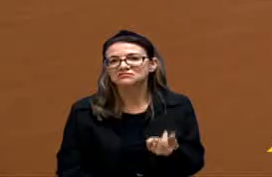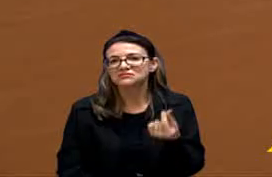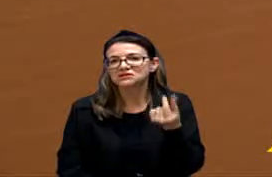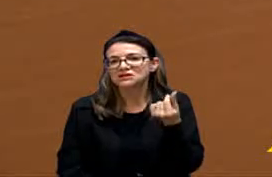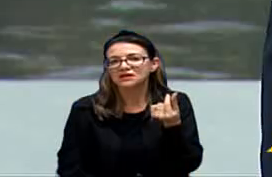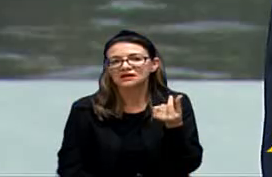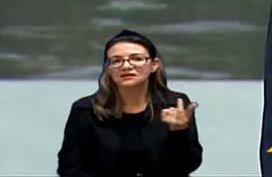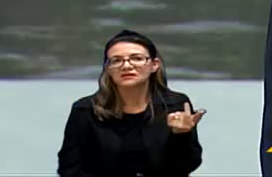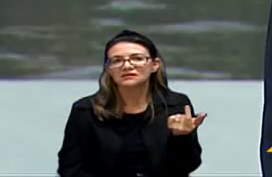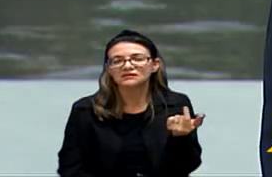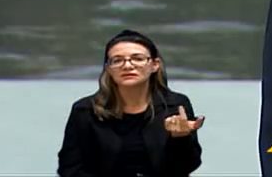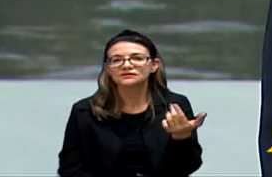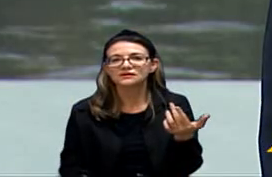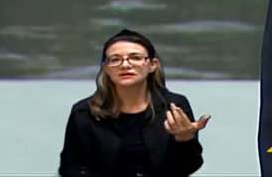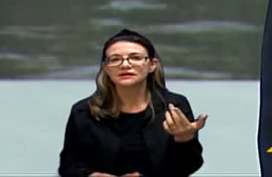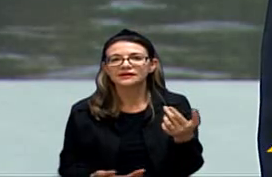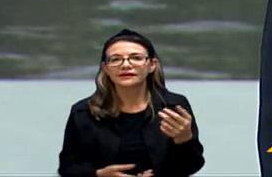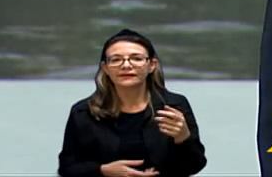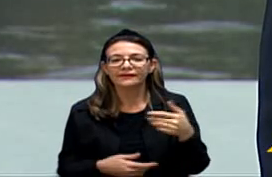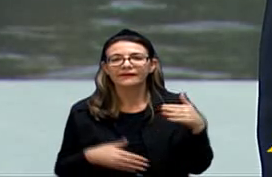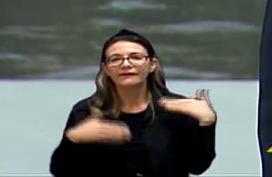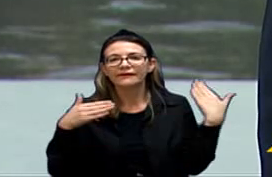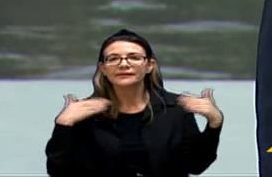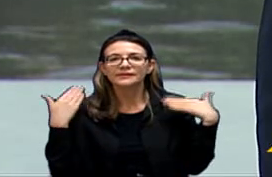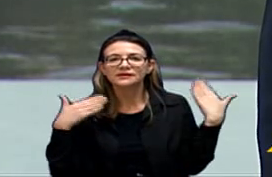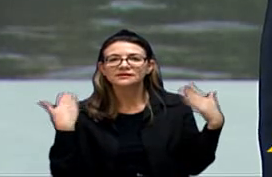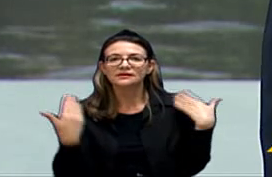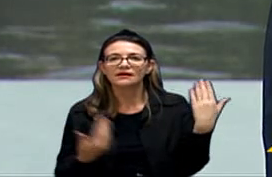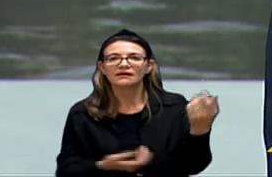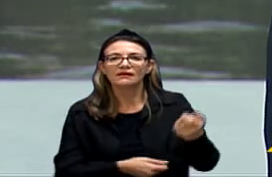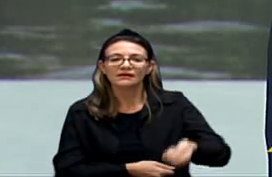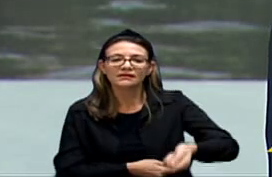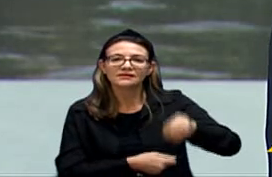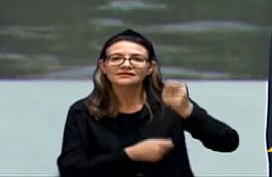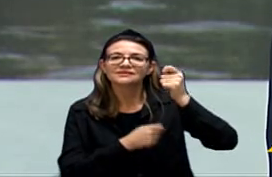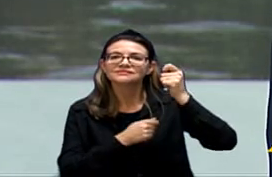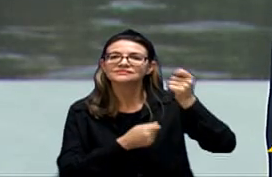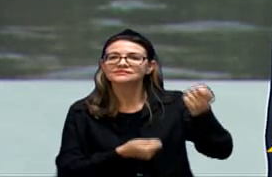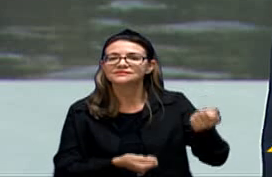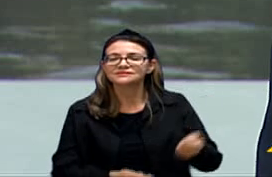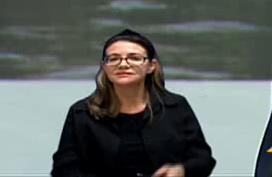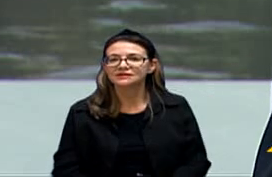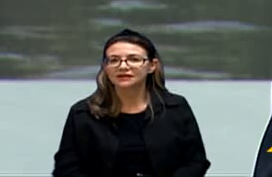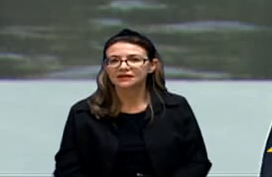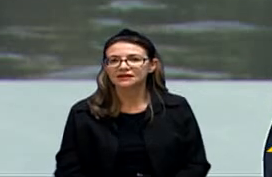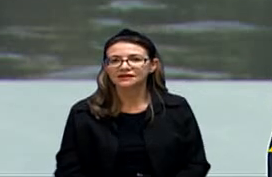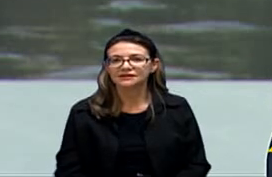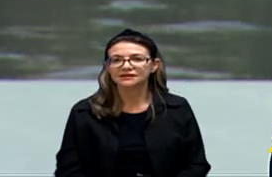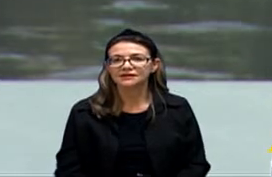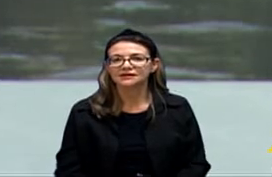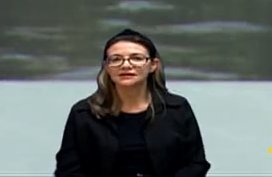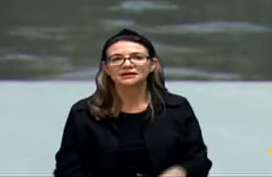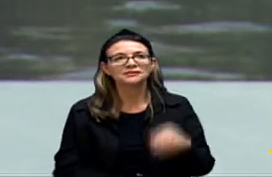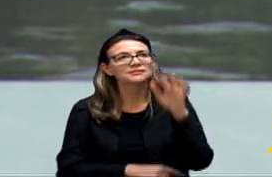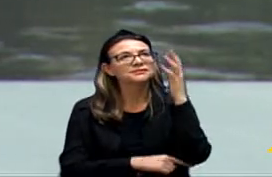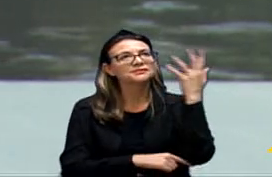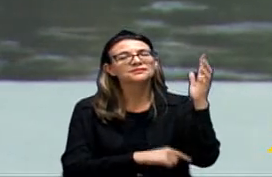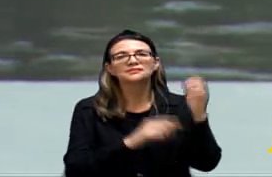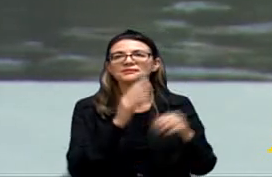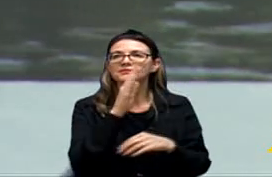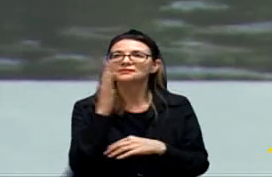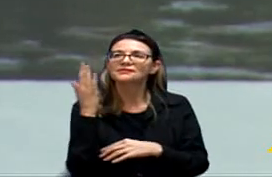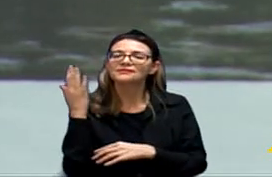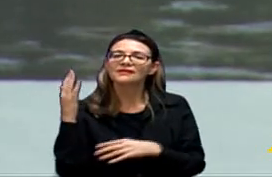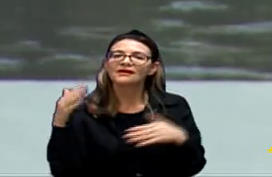sua família final de semana eh e não poder eh desfrutar eh da natureza em respeito